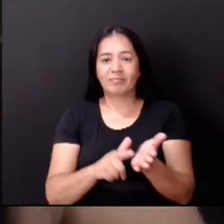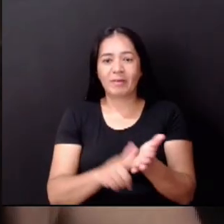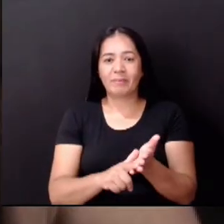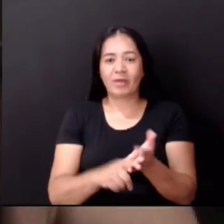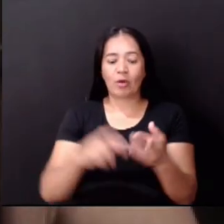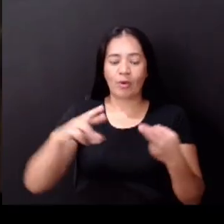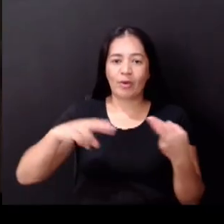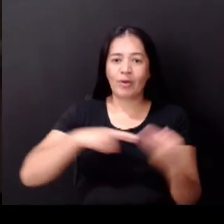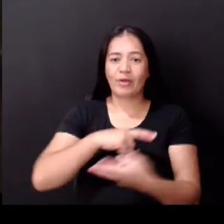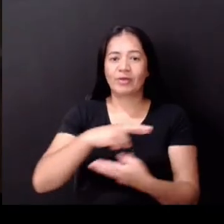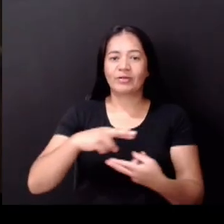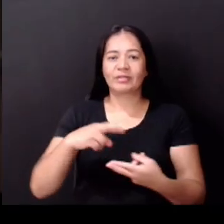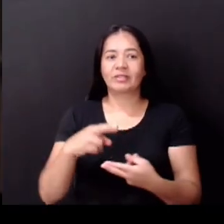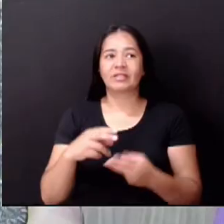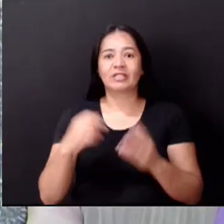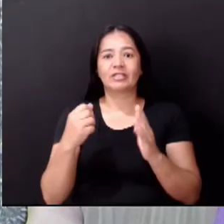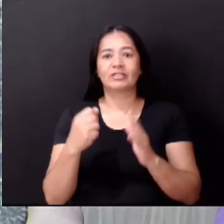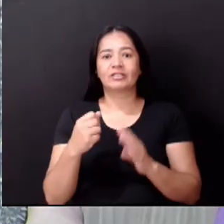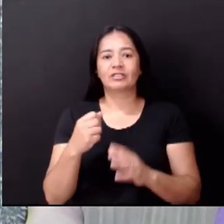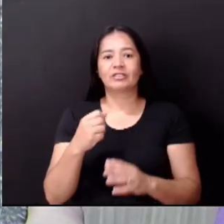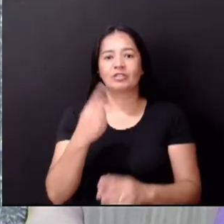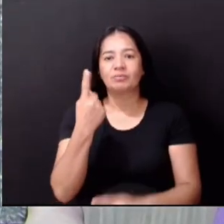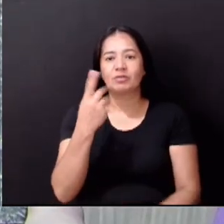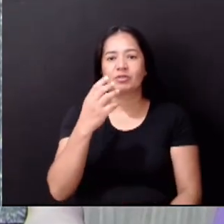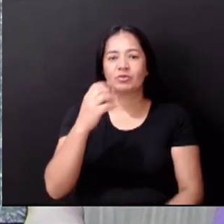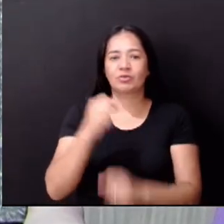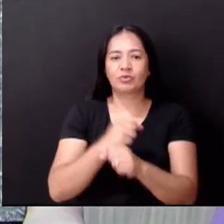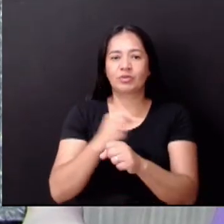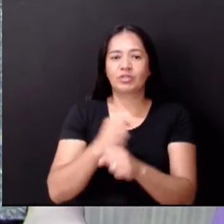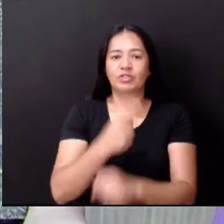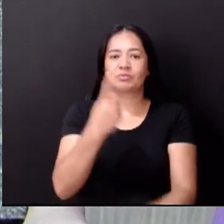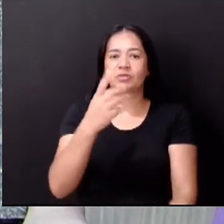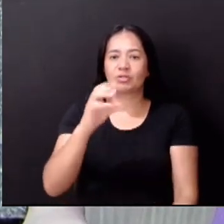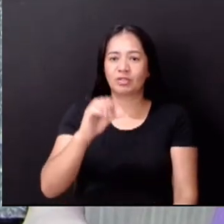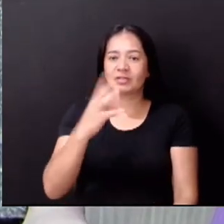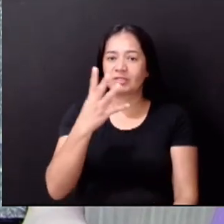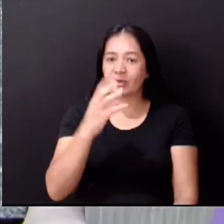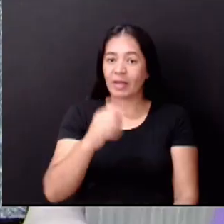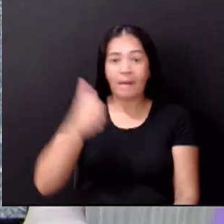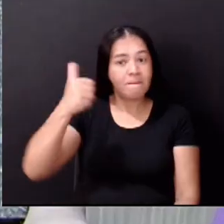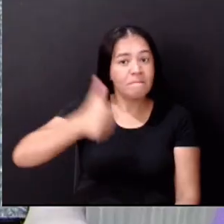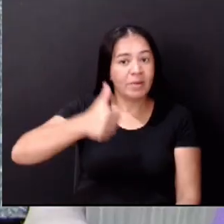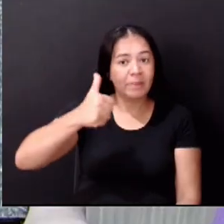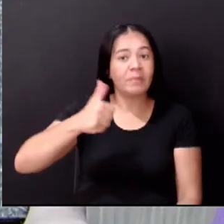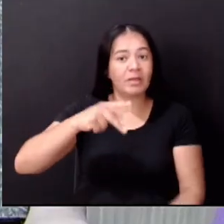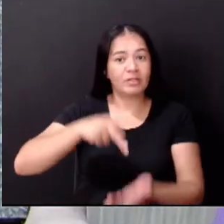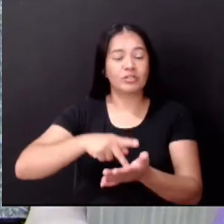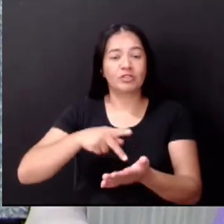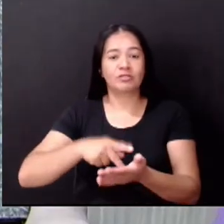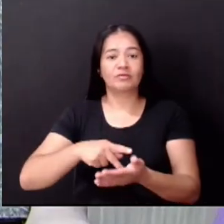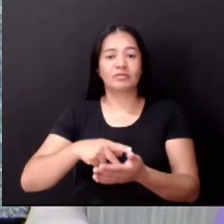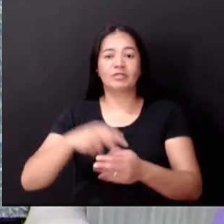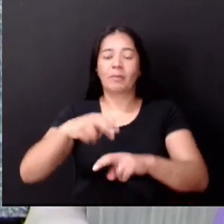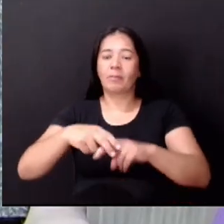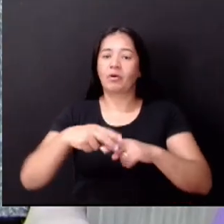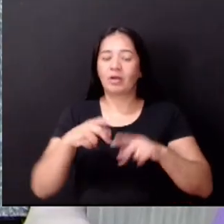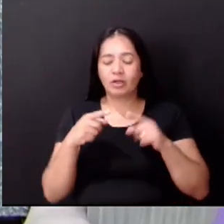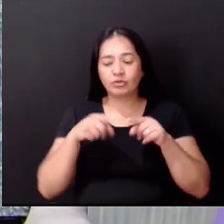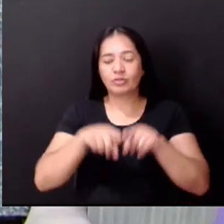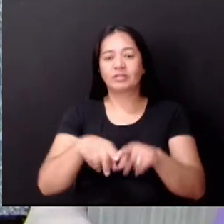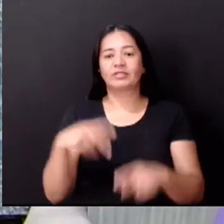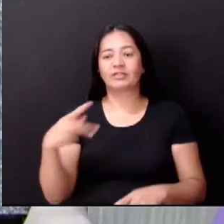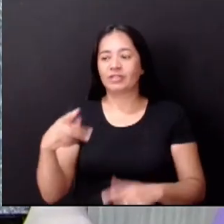da década de 1940, é pioneira mesmo. E, através do patrocínio deles, do apoio,